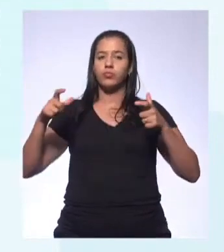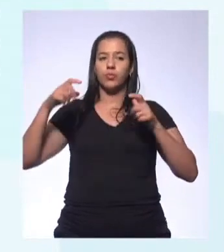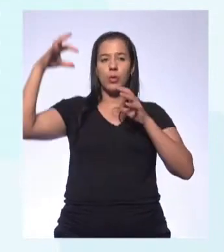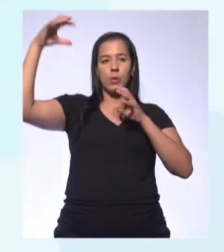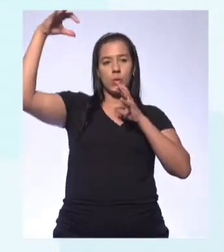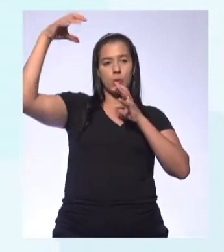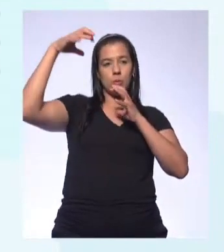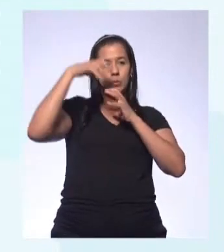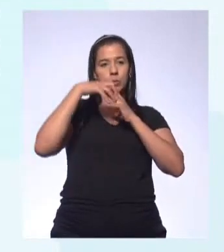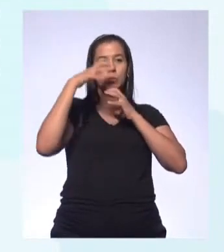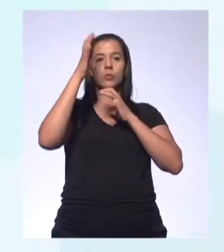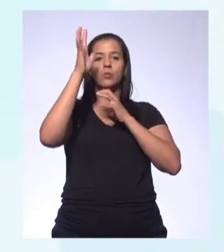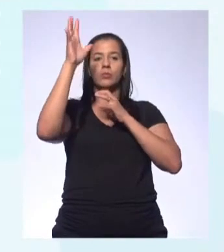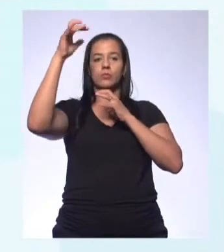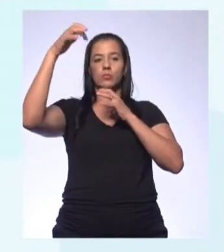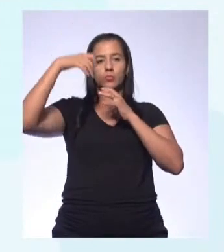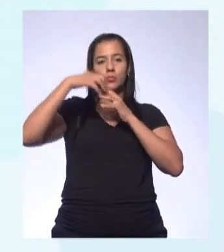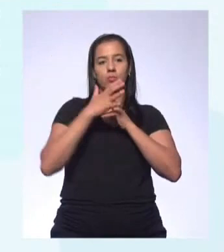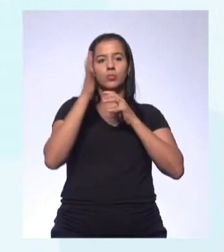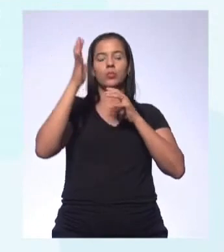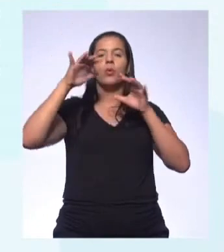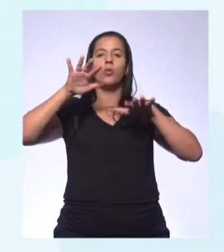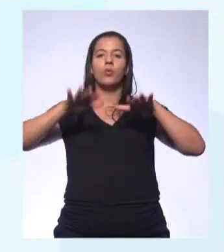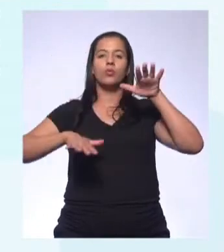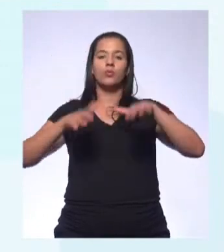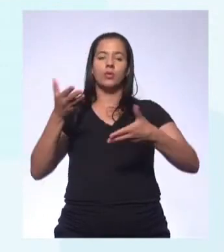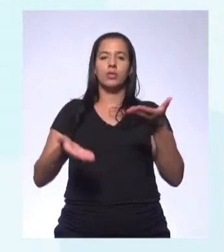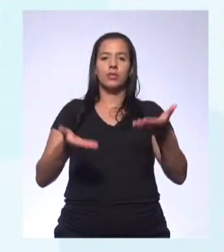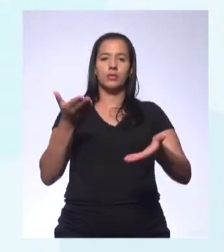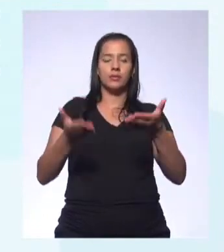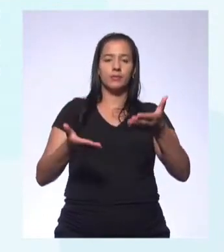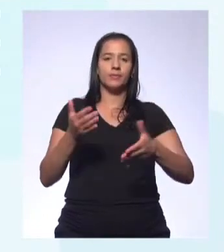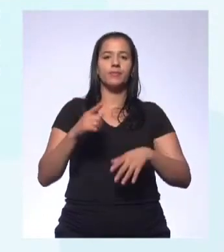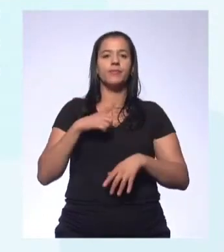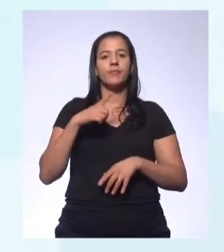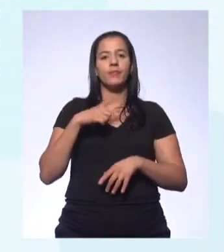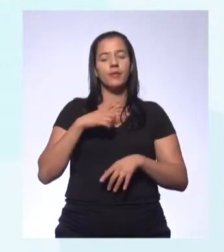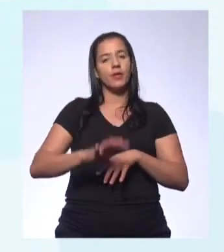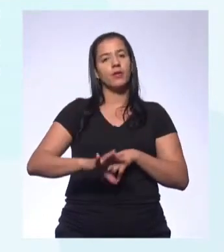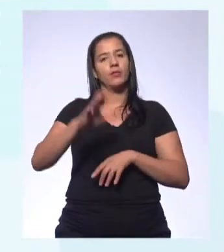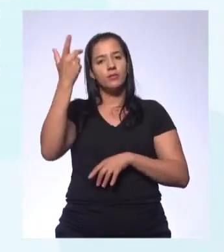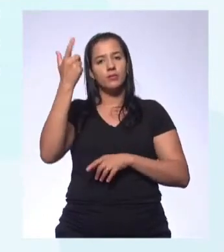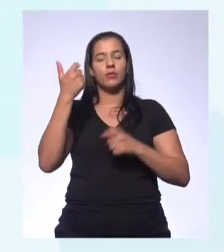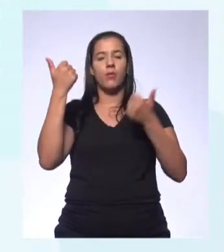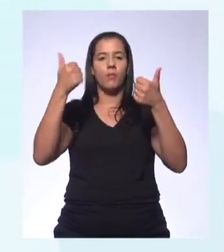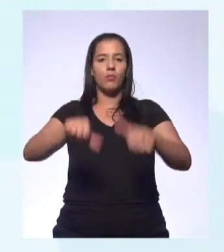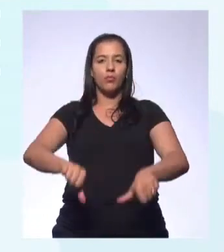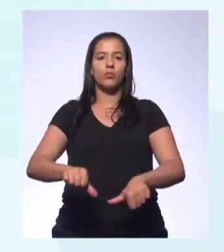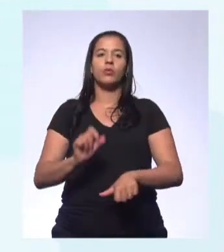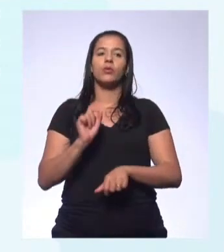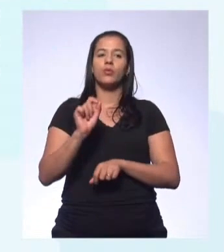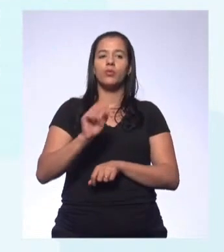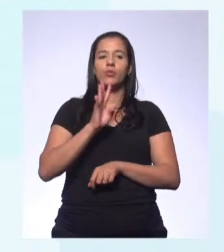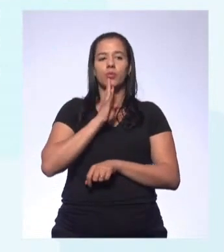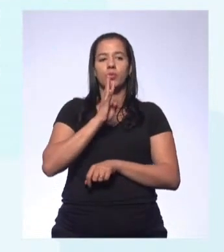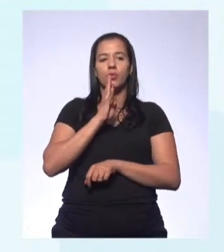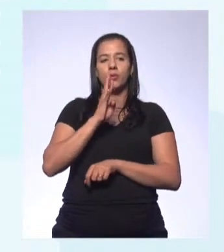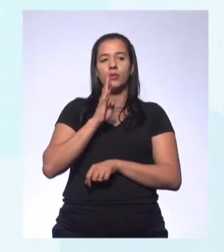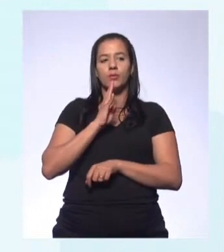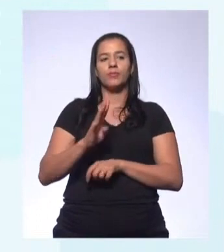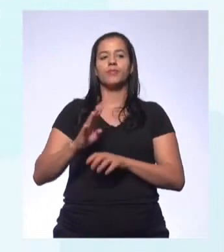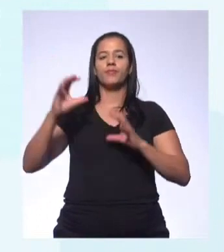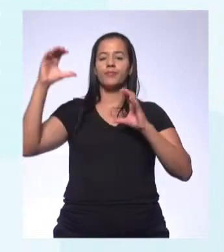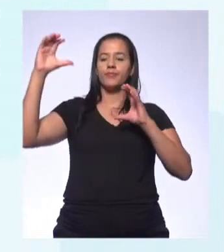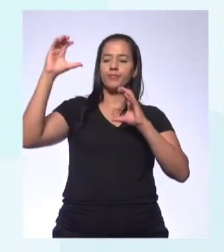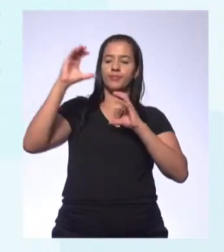e desestabilizando o equilíbrio energético no planeta, produzindo um fenômeno conhecido como